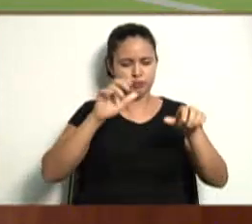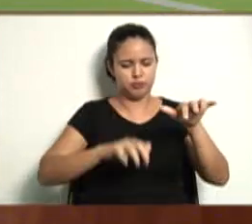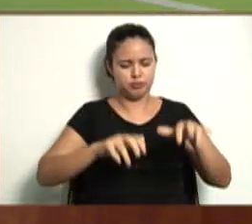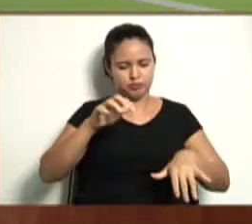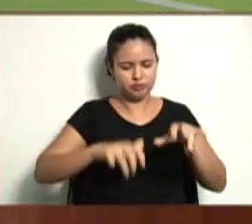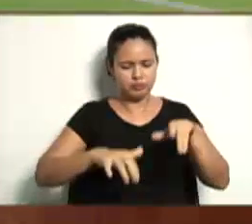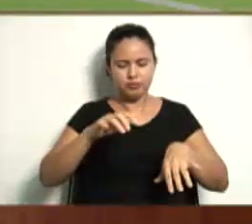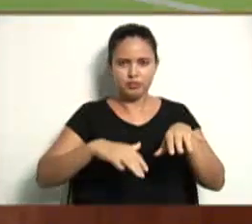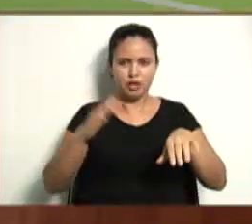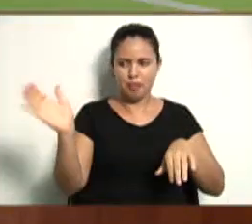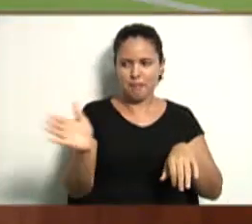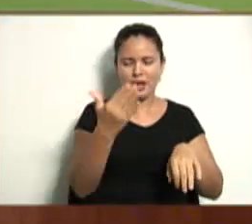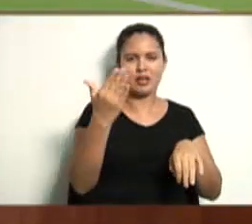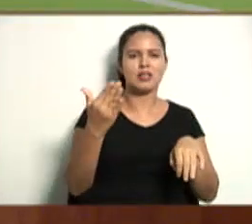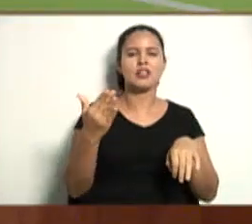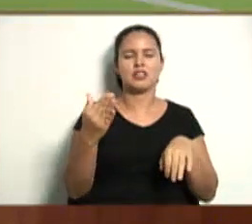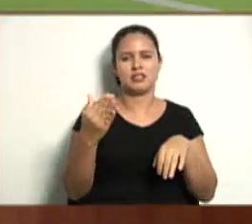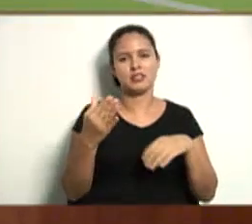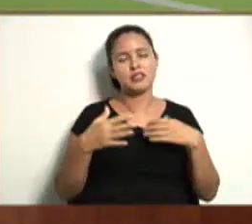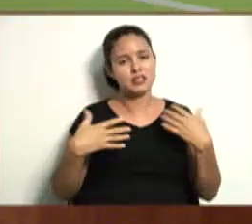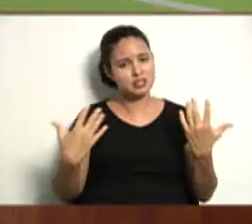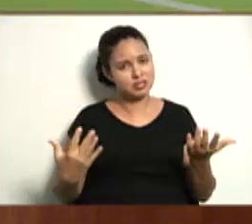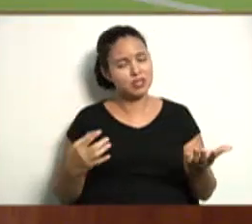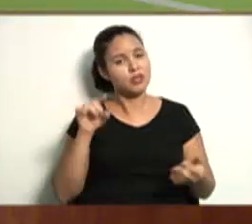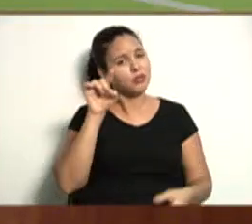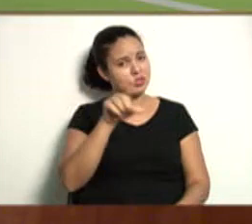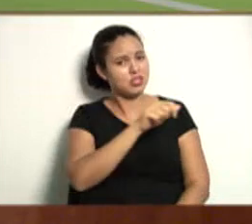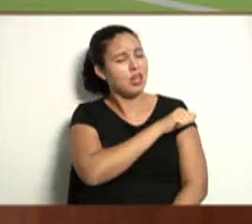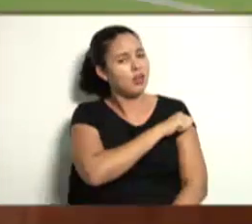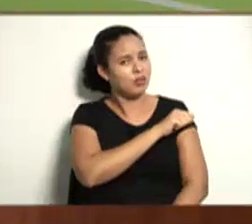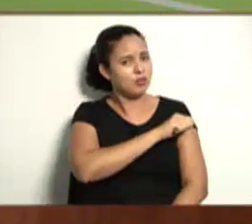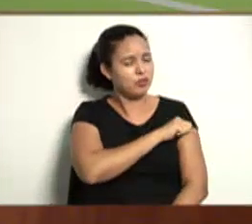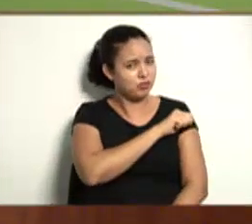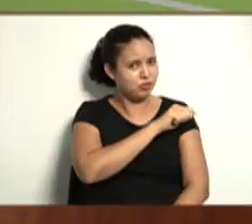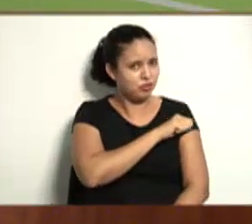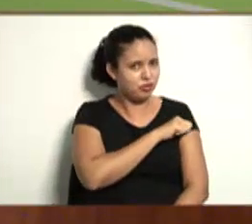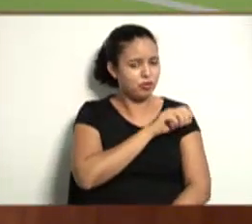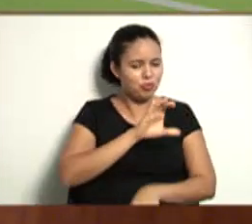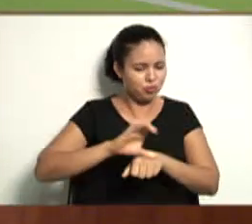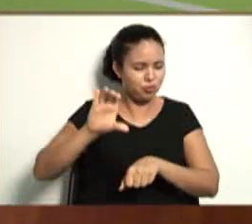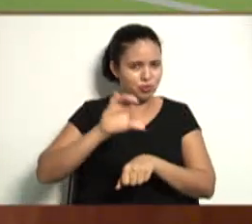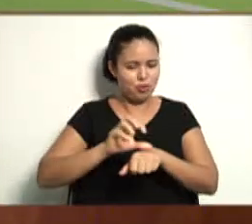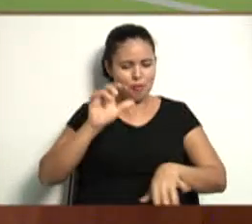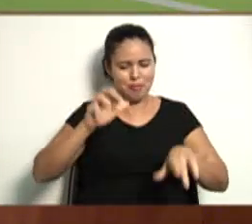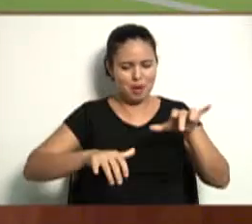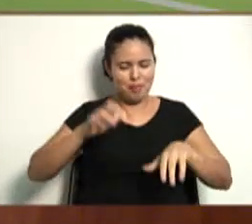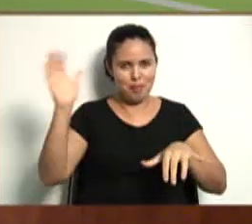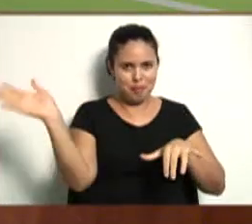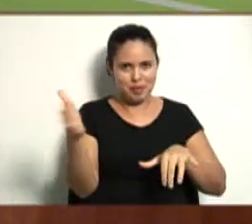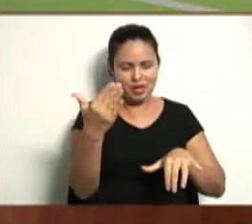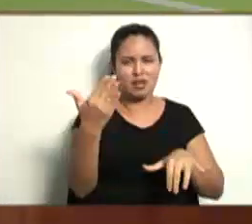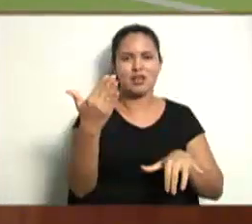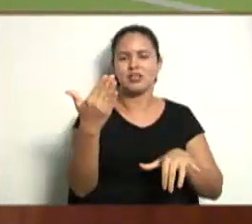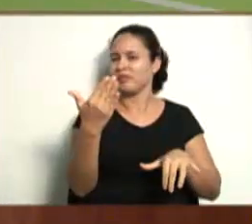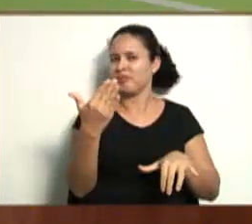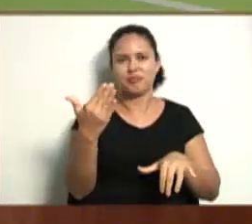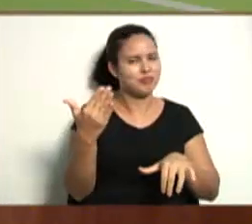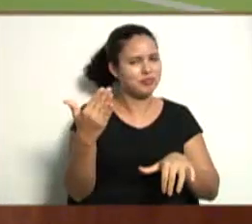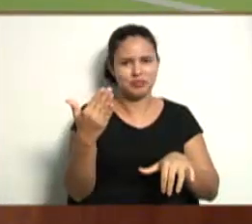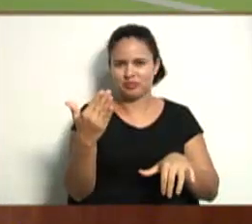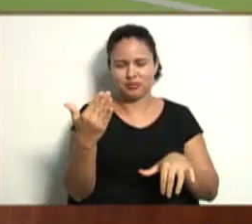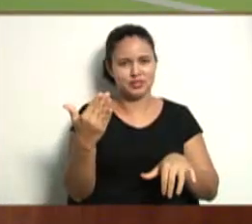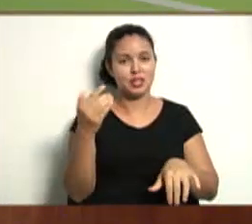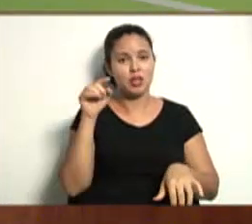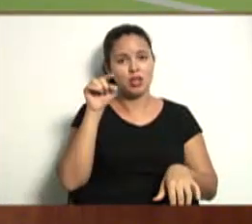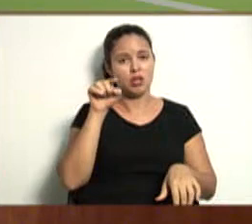você, estudante que está aí, provavelmente não fez datilografia e digita até mais rápido do